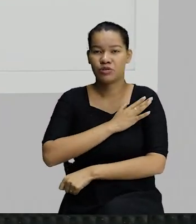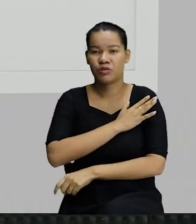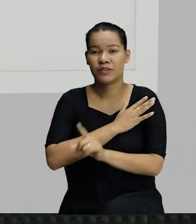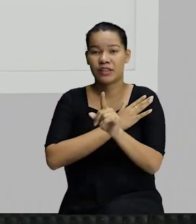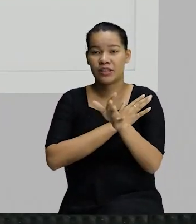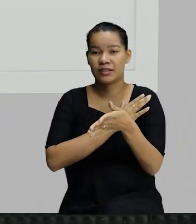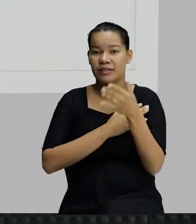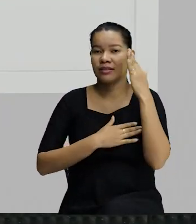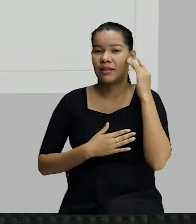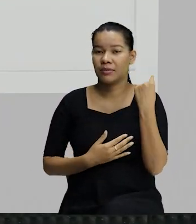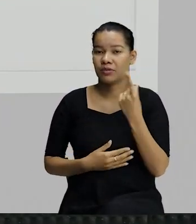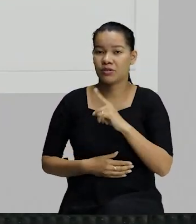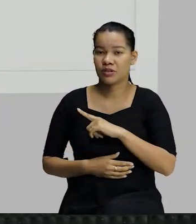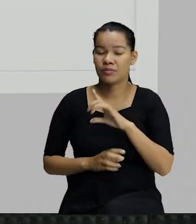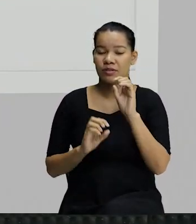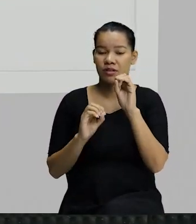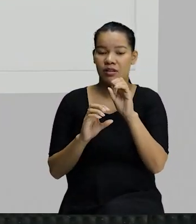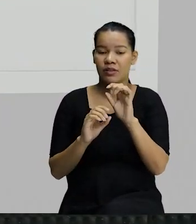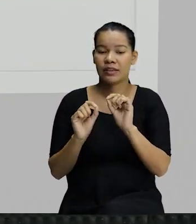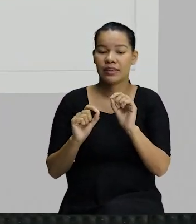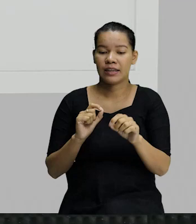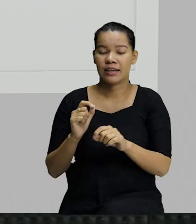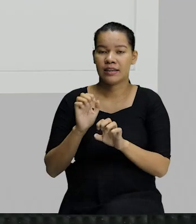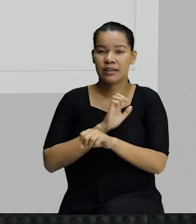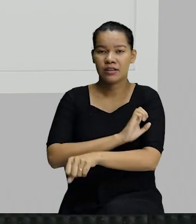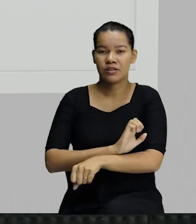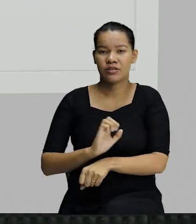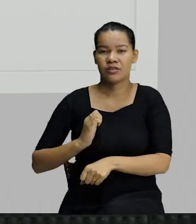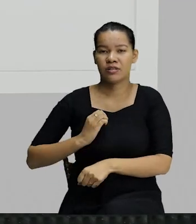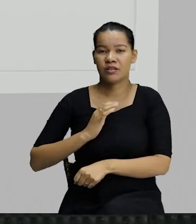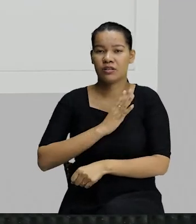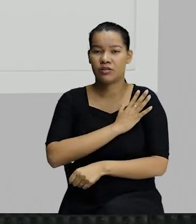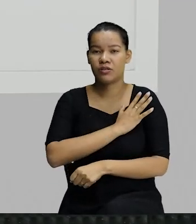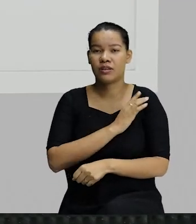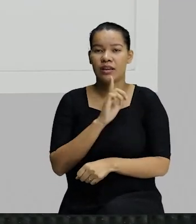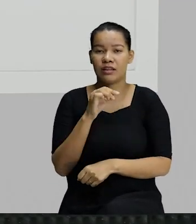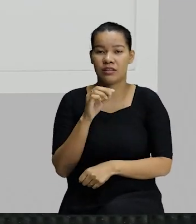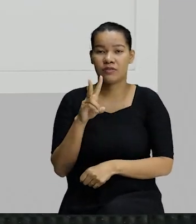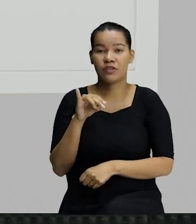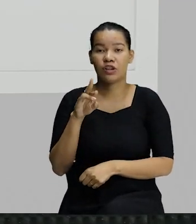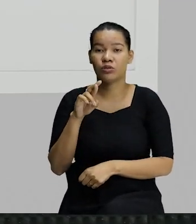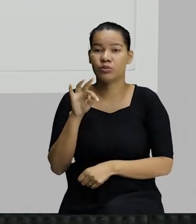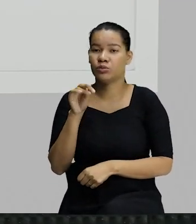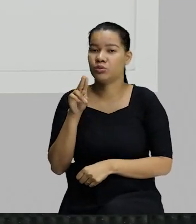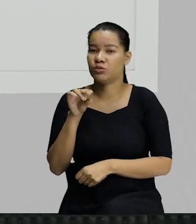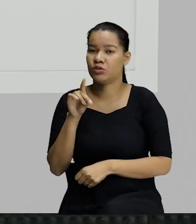nós temos aulas aqui, que a ética de Aristóteles é a ética das virtudes.